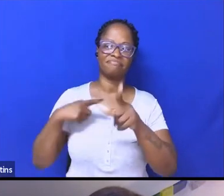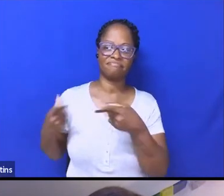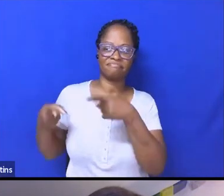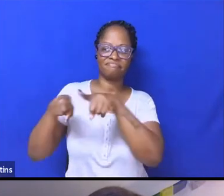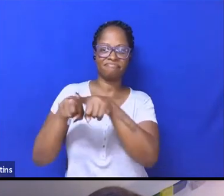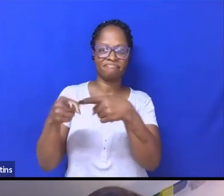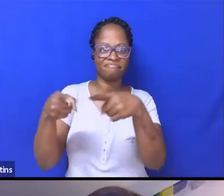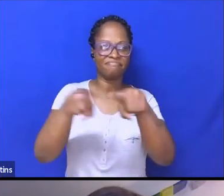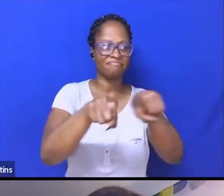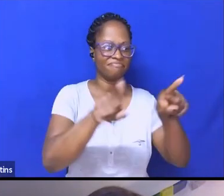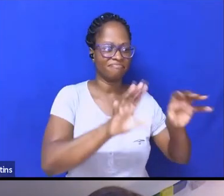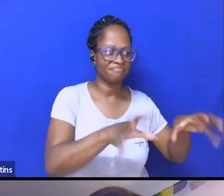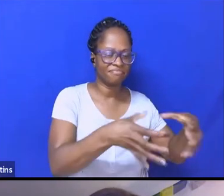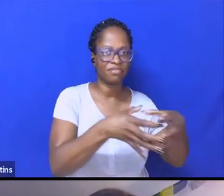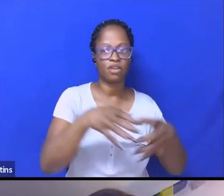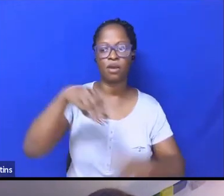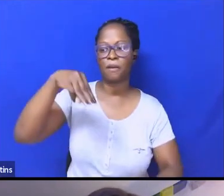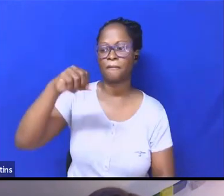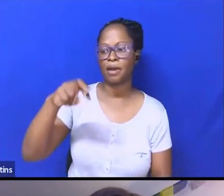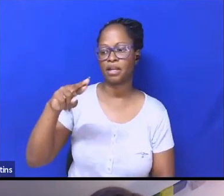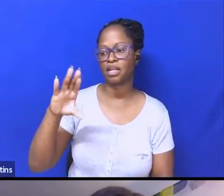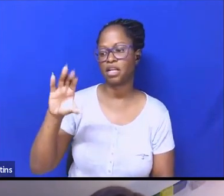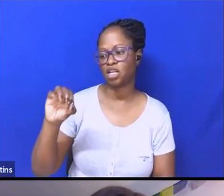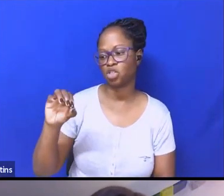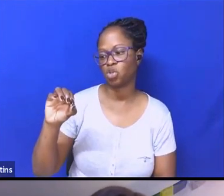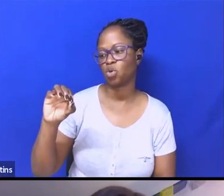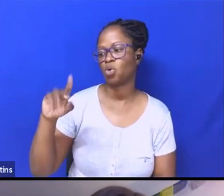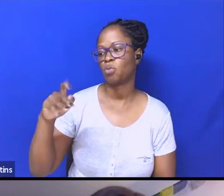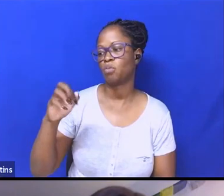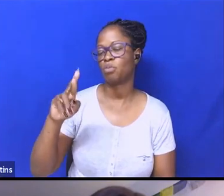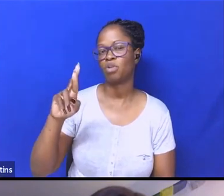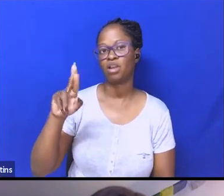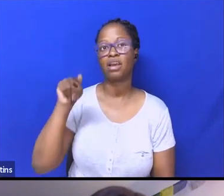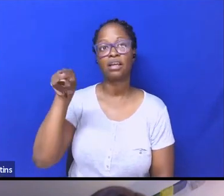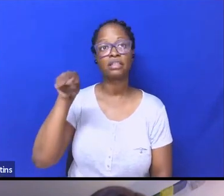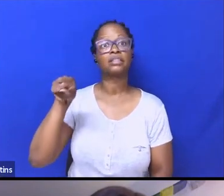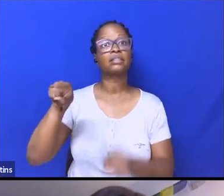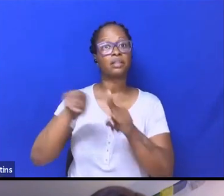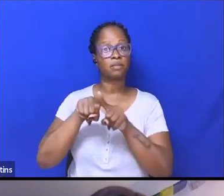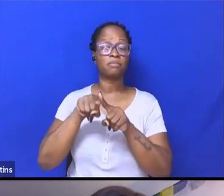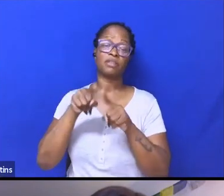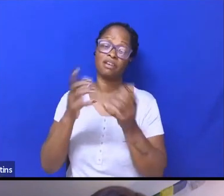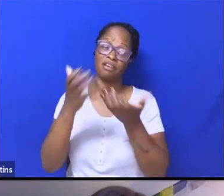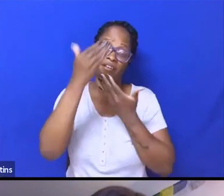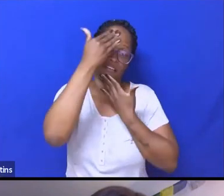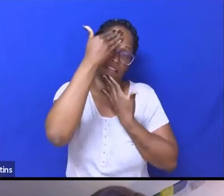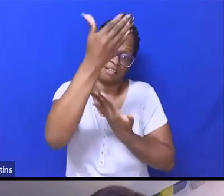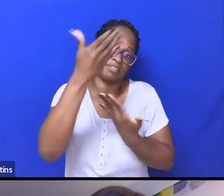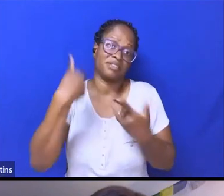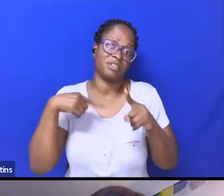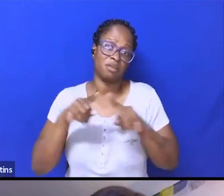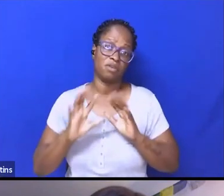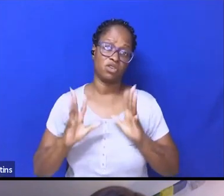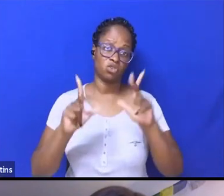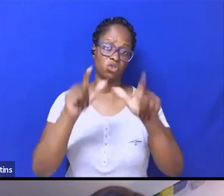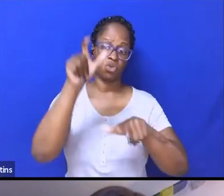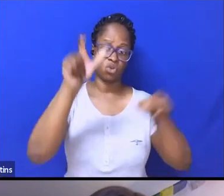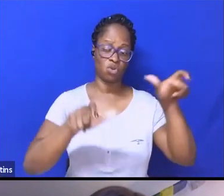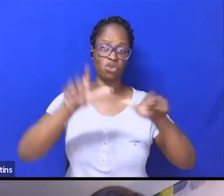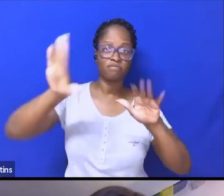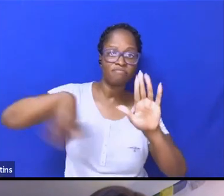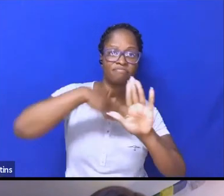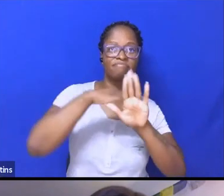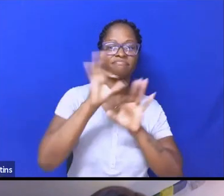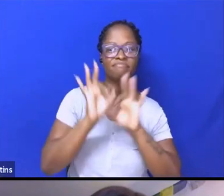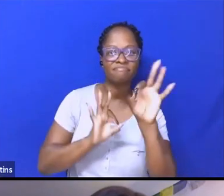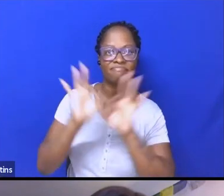com o comitê Manesco Mulher o comitê de equidade de gênero do escritório Manesco queria agradecer todo o pessoal da produção do Firmeza